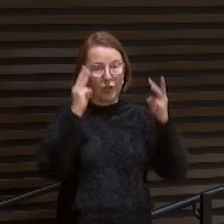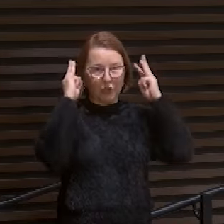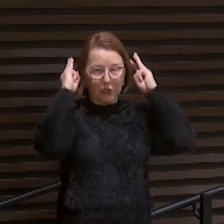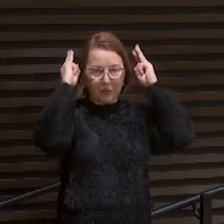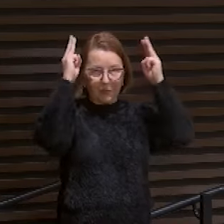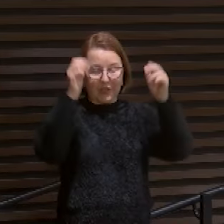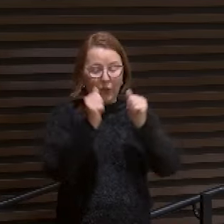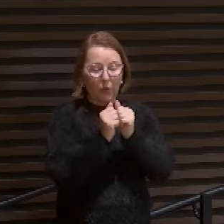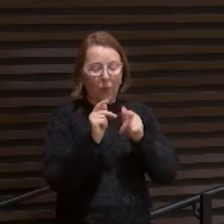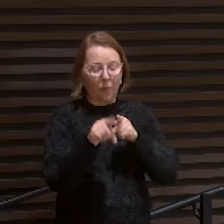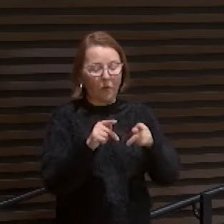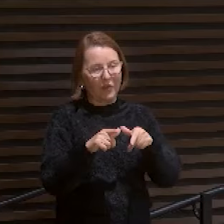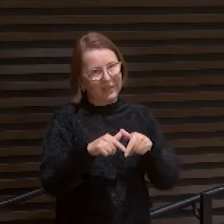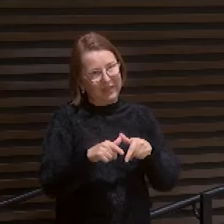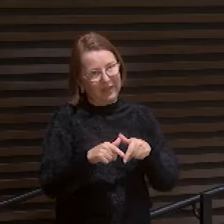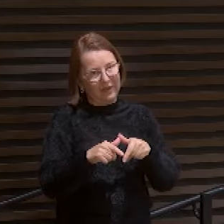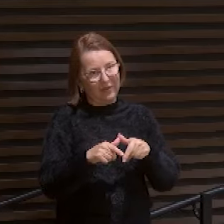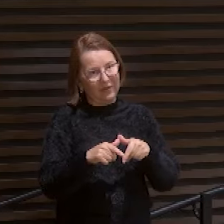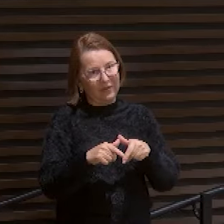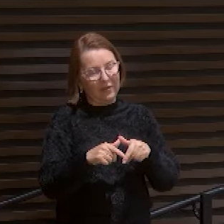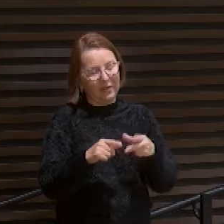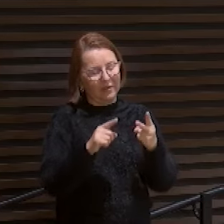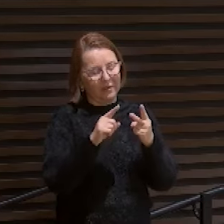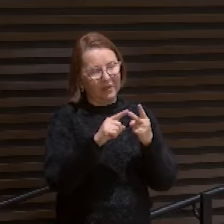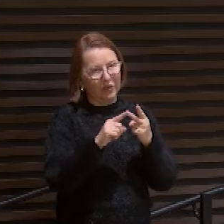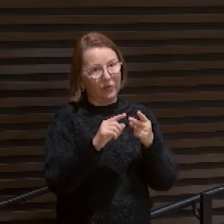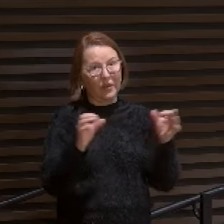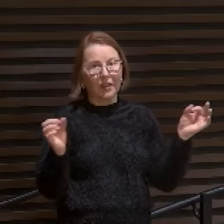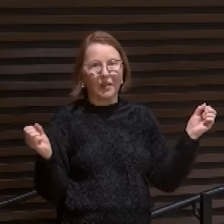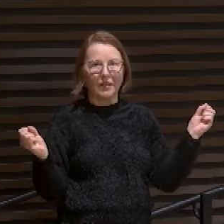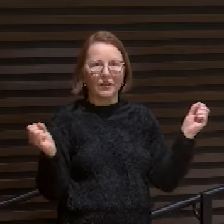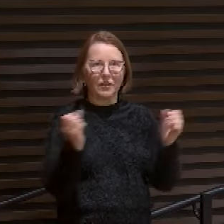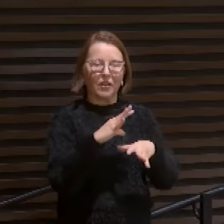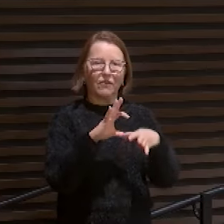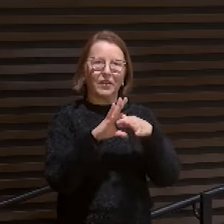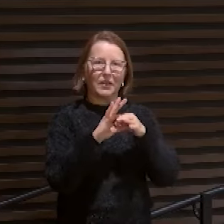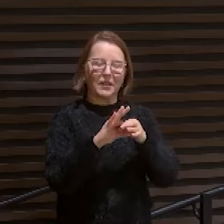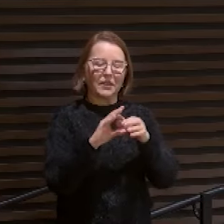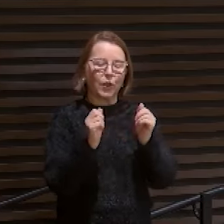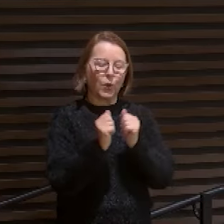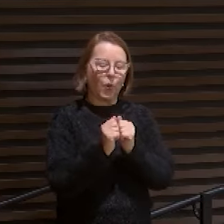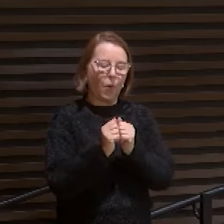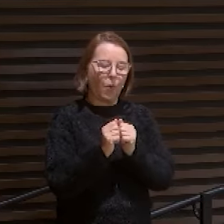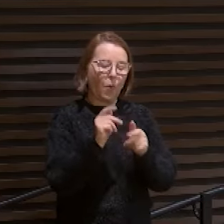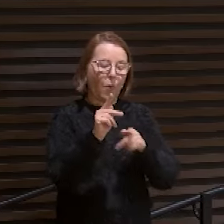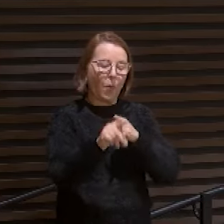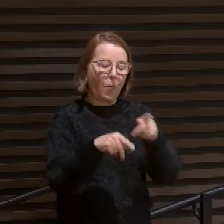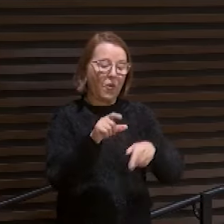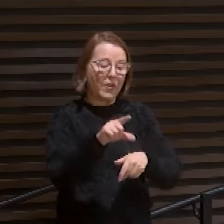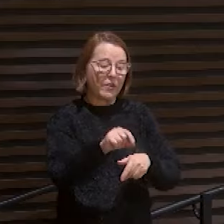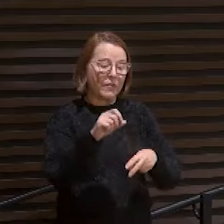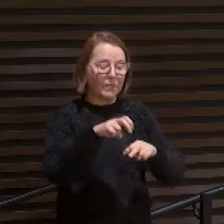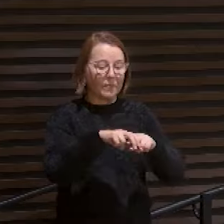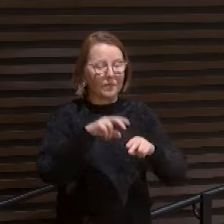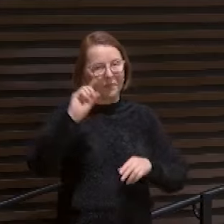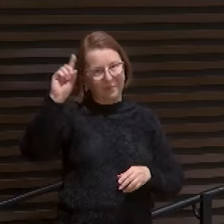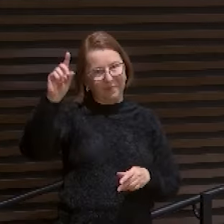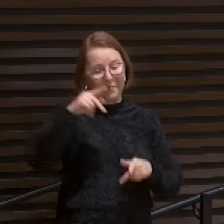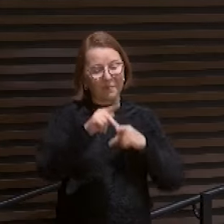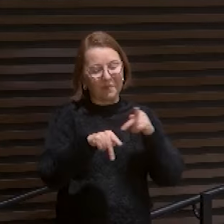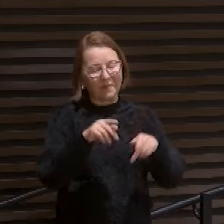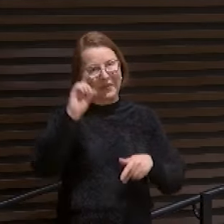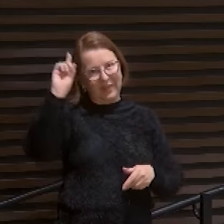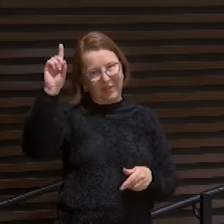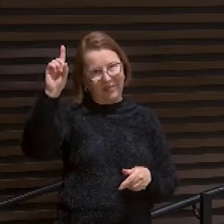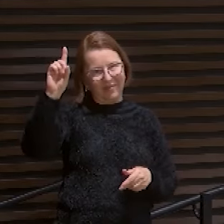nova aliança com os eleitos de Deus, com o povo de Deus, com aqueles a